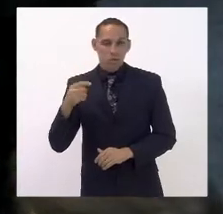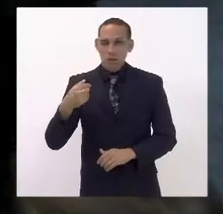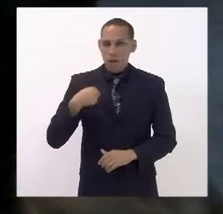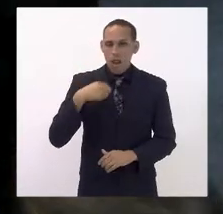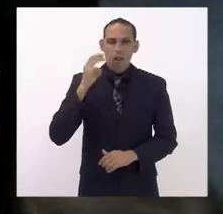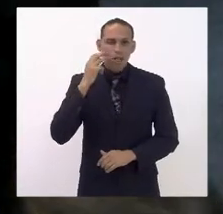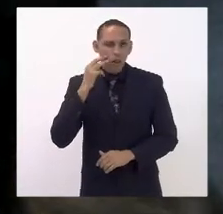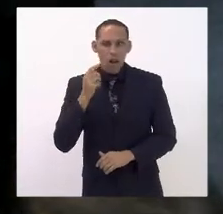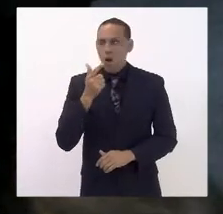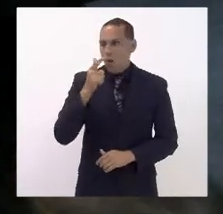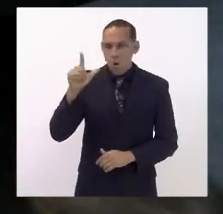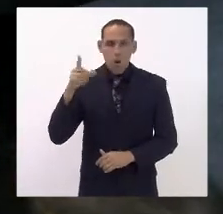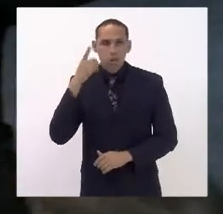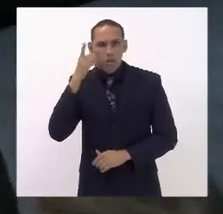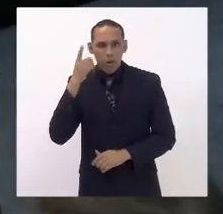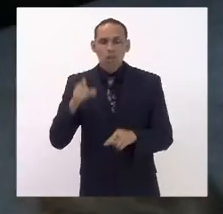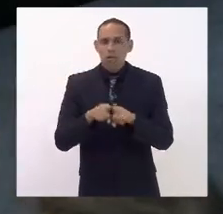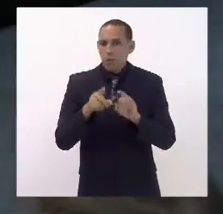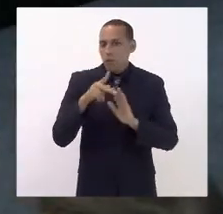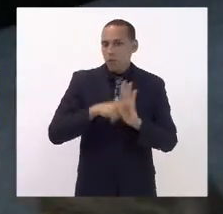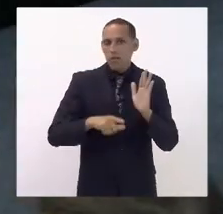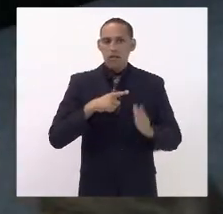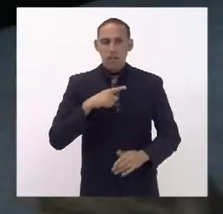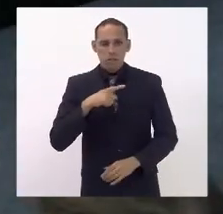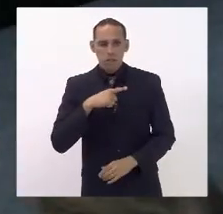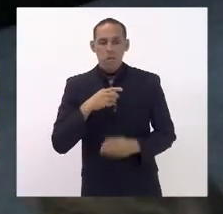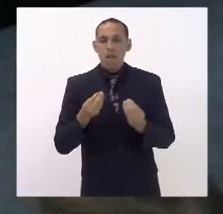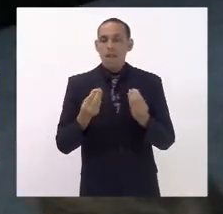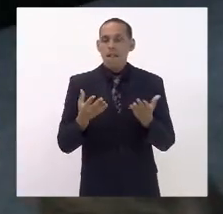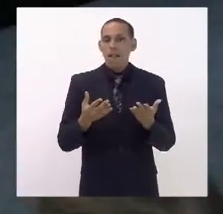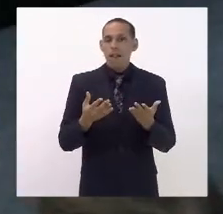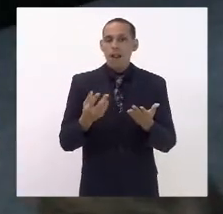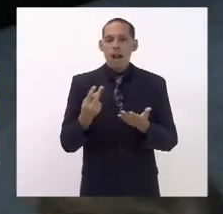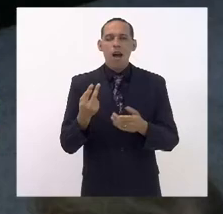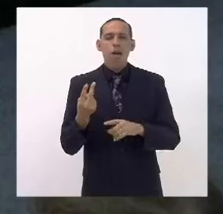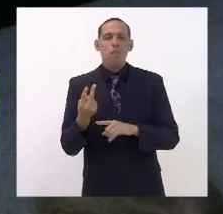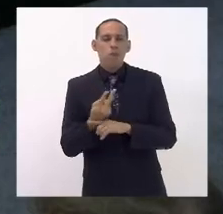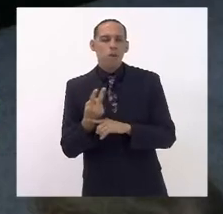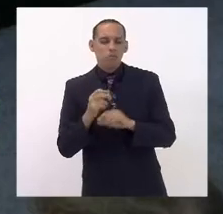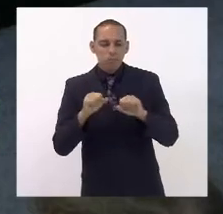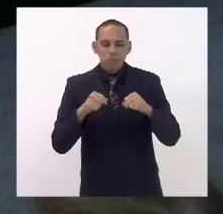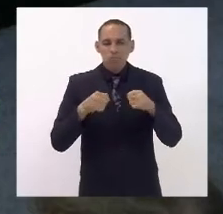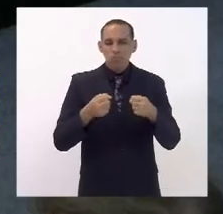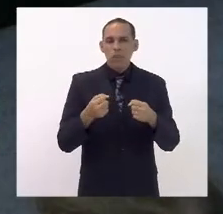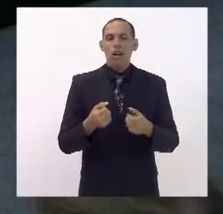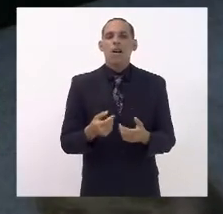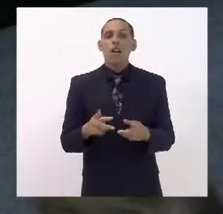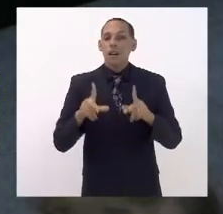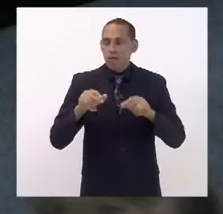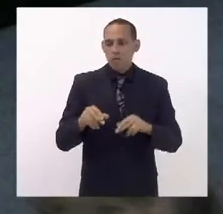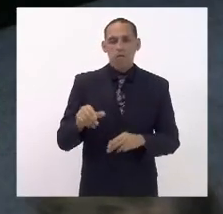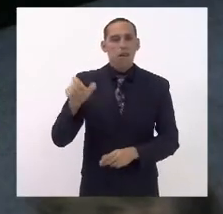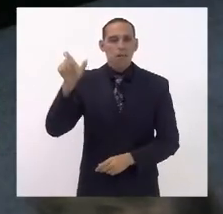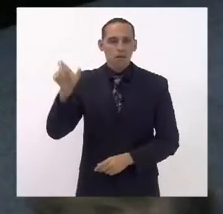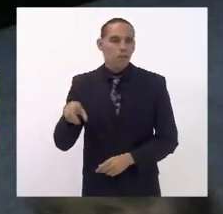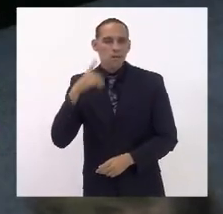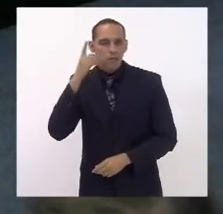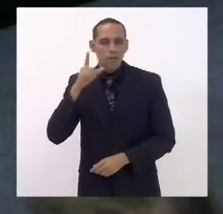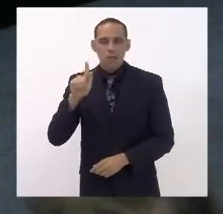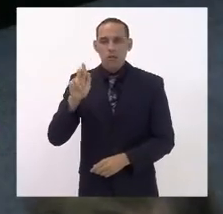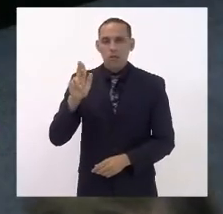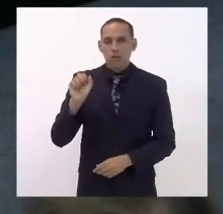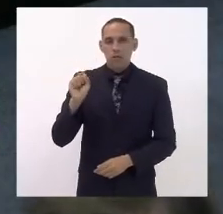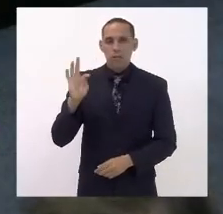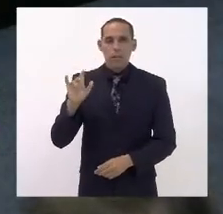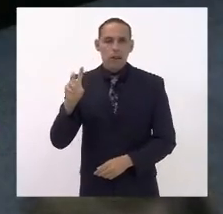e vários outros deputados aqui dessa casa, temos um projeto de lei que busca, e no mesmo sentido desse projeto do deputado Gustavo Schmidt, no nosso projeto, no